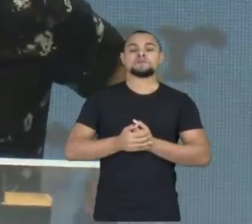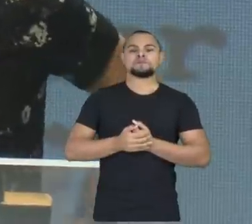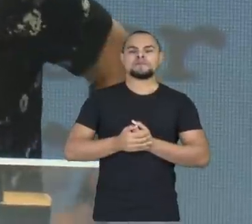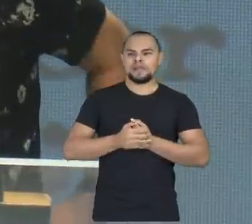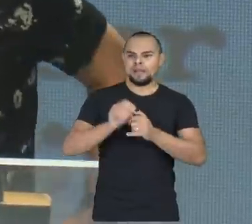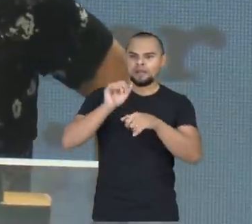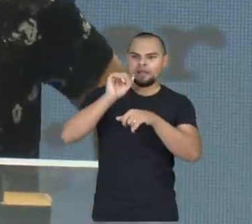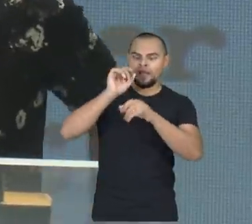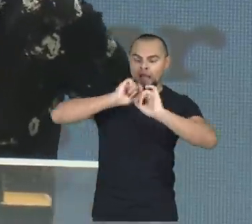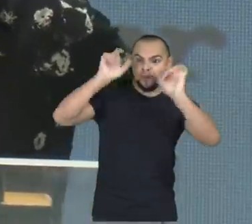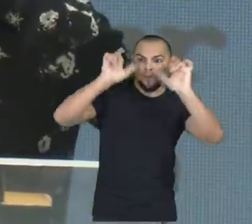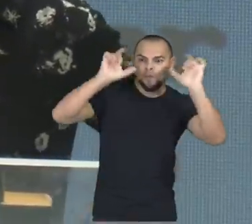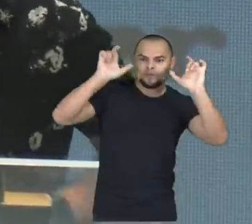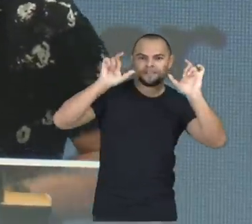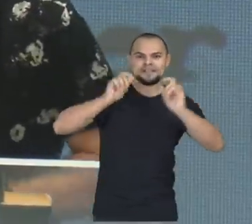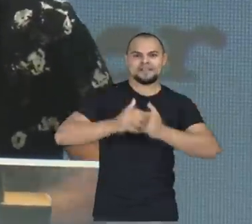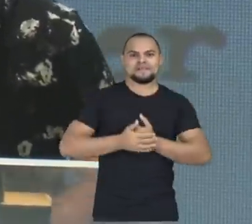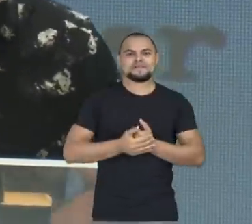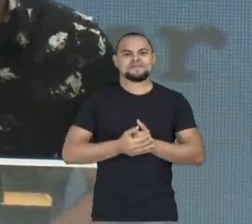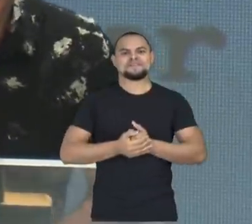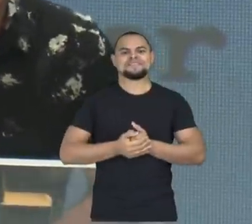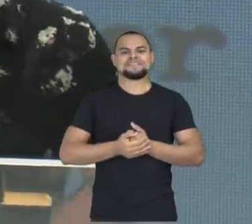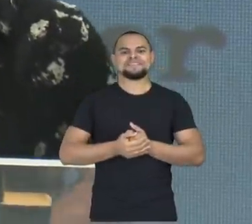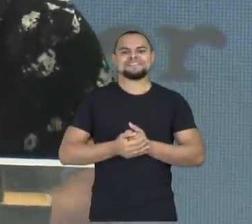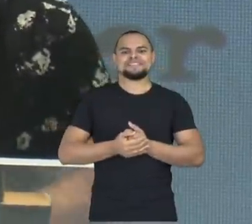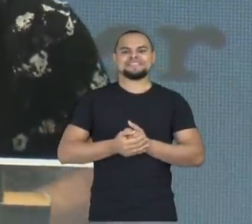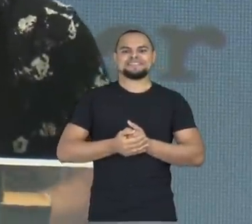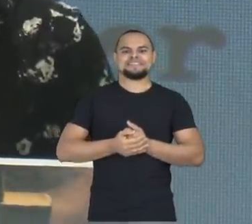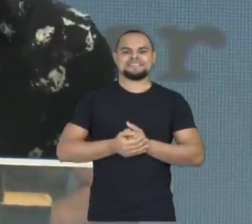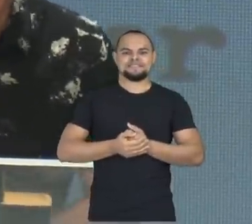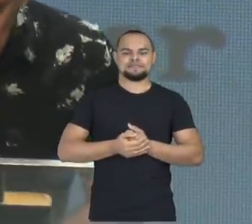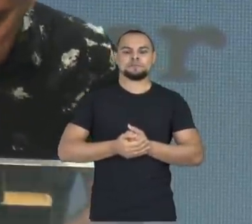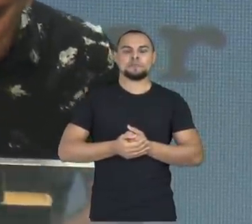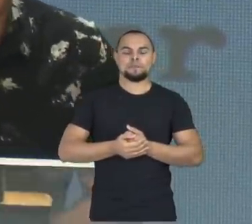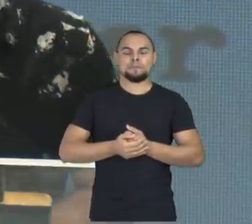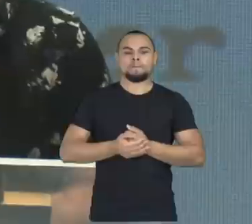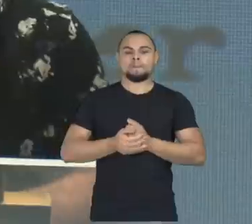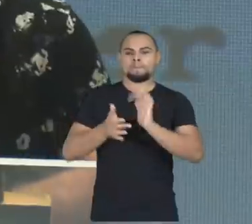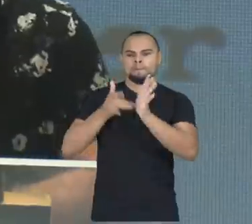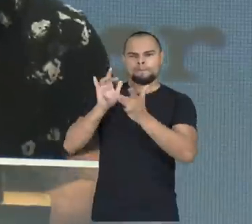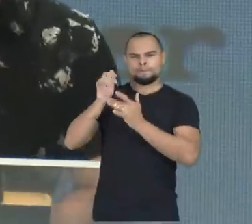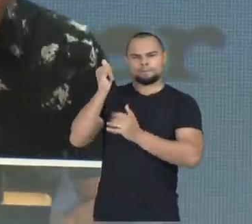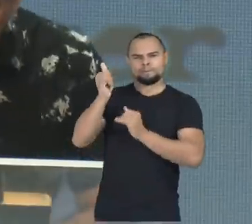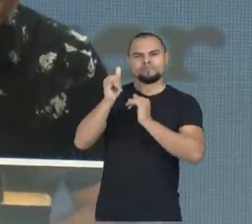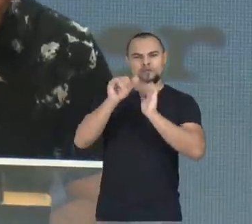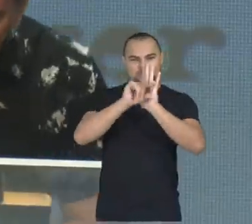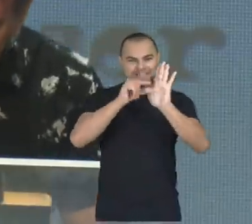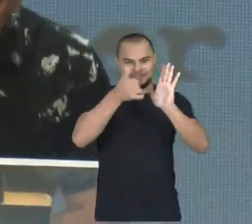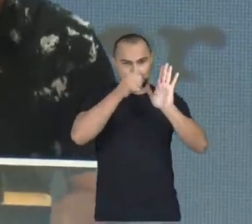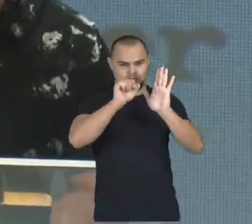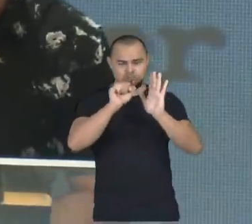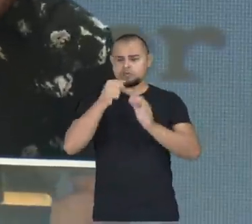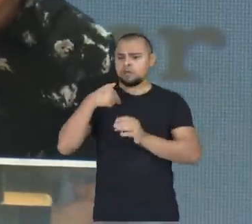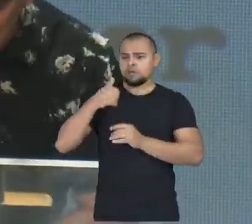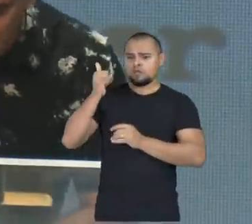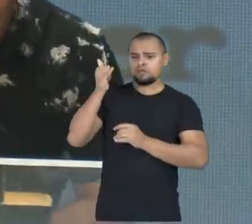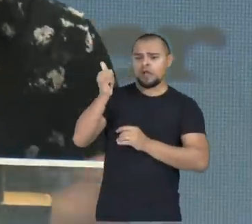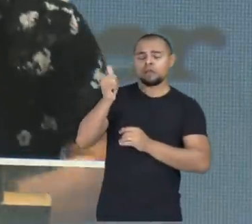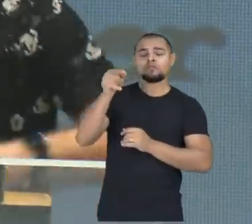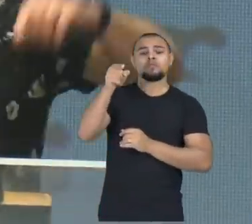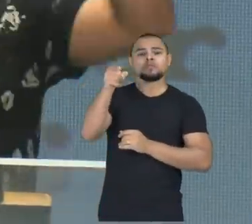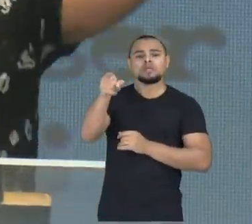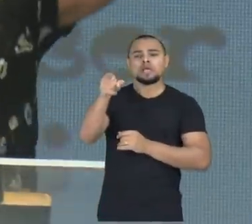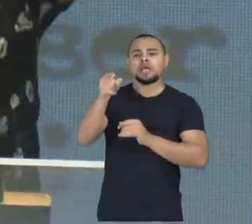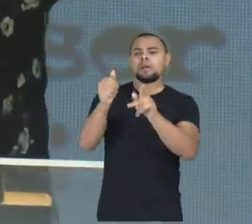dormir, rapaz, vamos lá. Jesus diz no verso 18, eu lhe digo que você é Pedro,